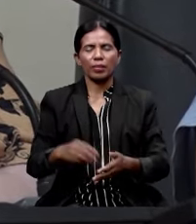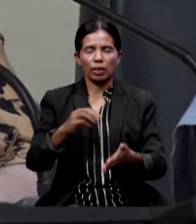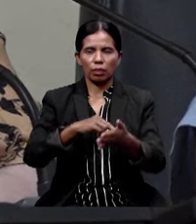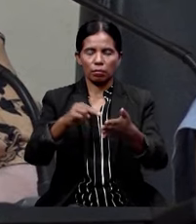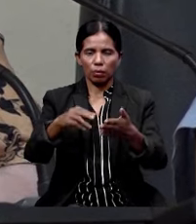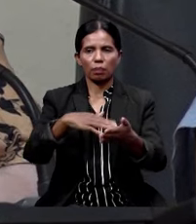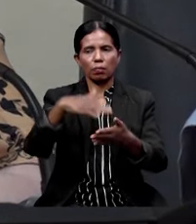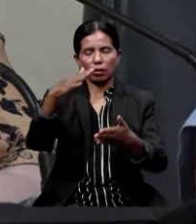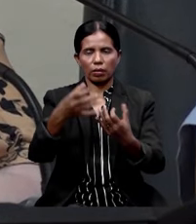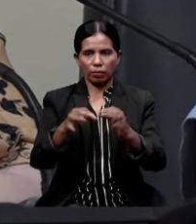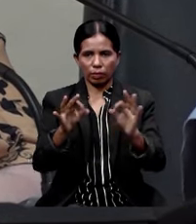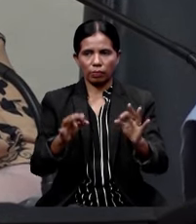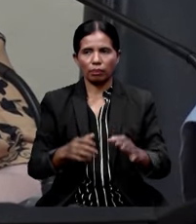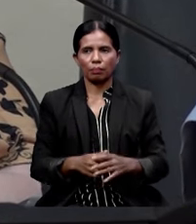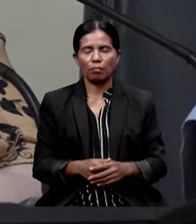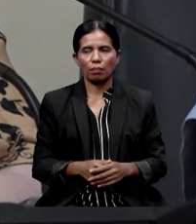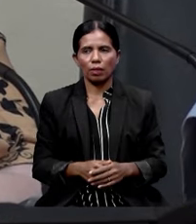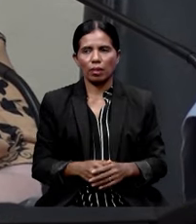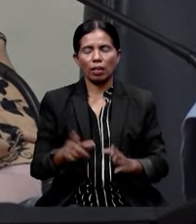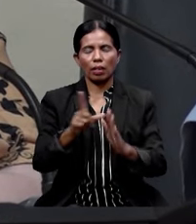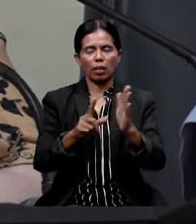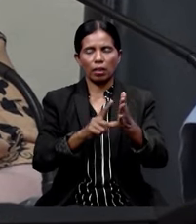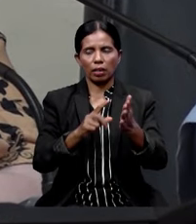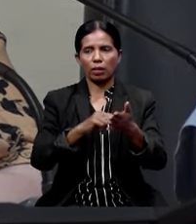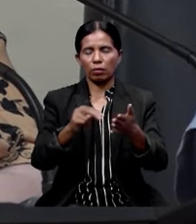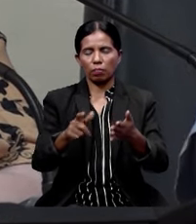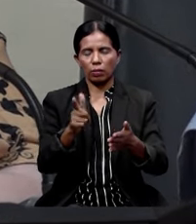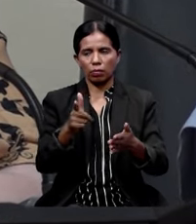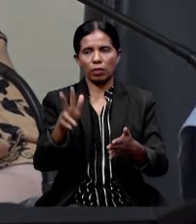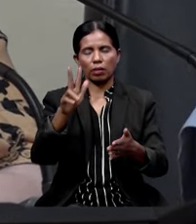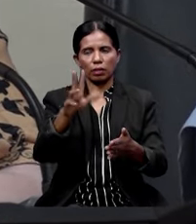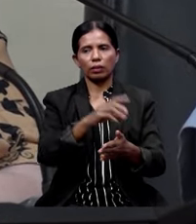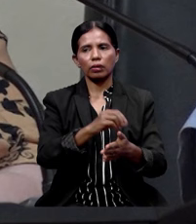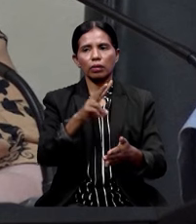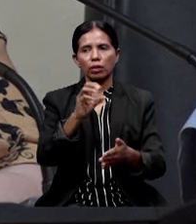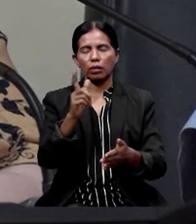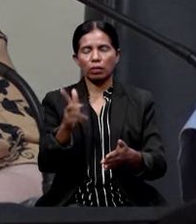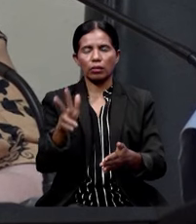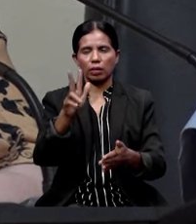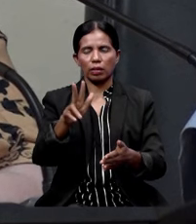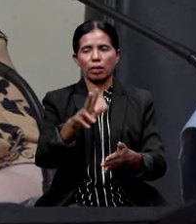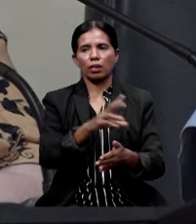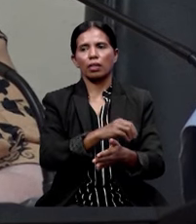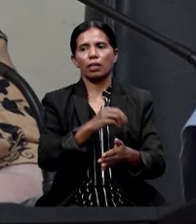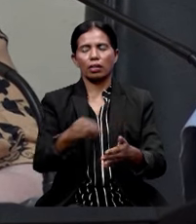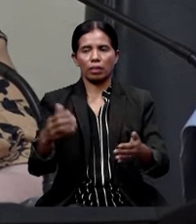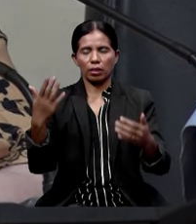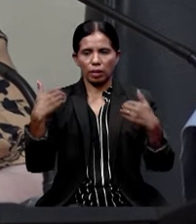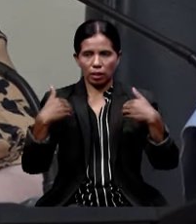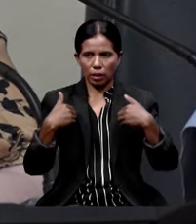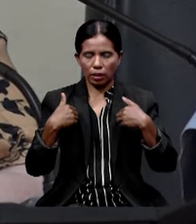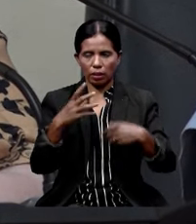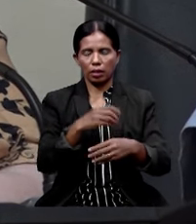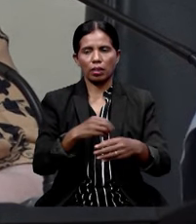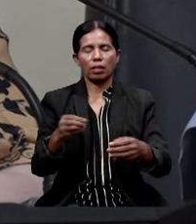e já não é remata. Decreto-Lei número 22, quando o regime de recrutamento, nem iria levar 60